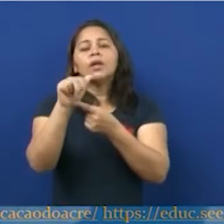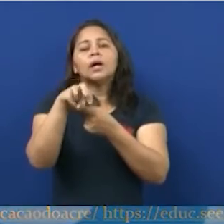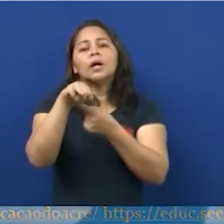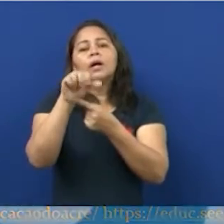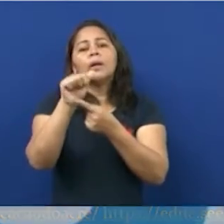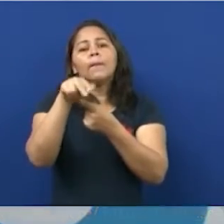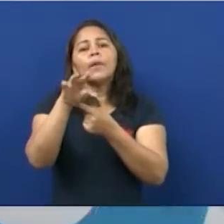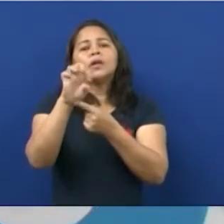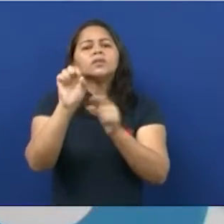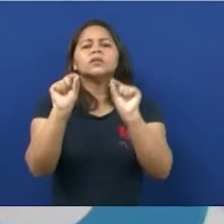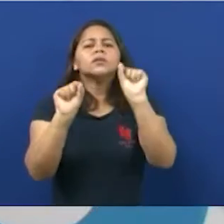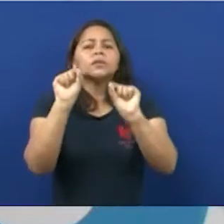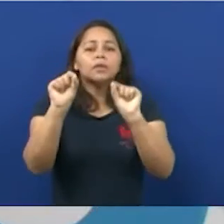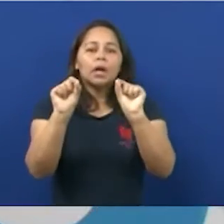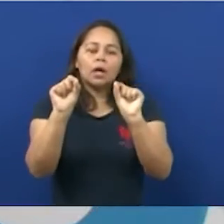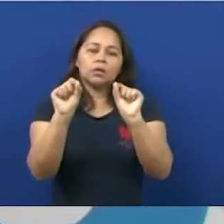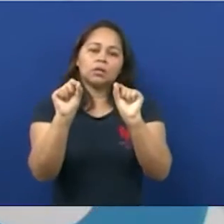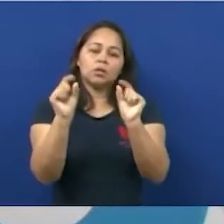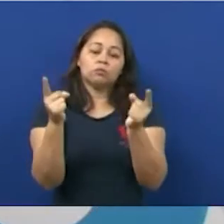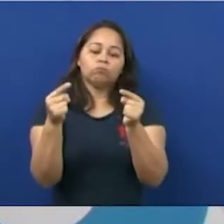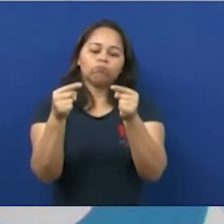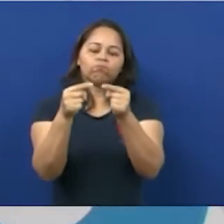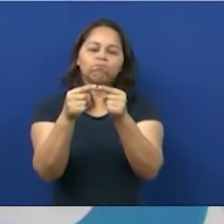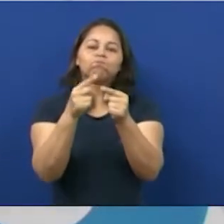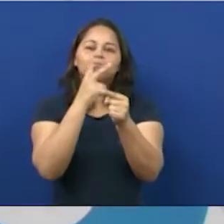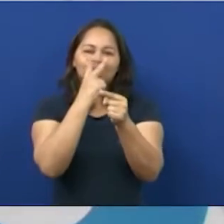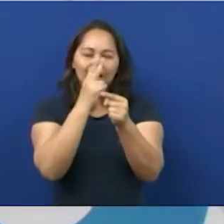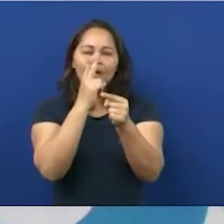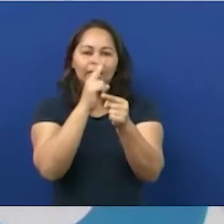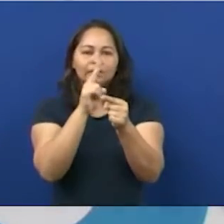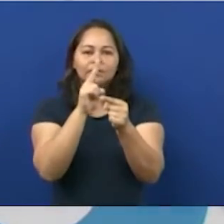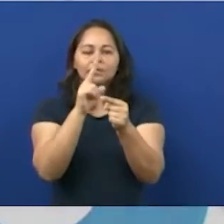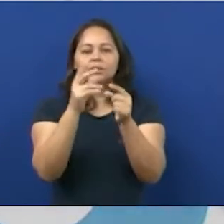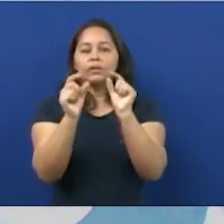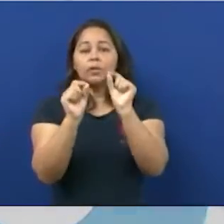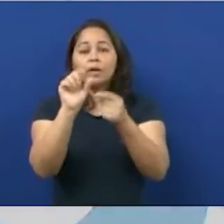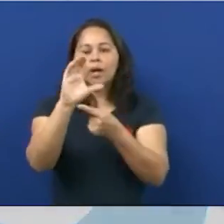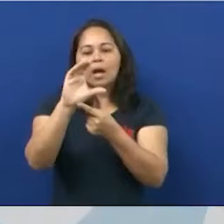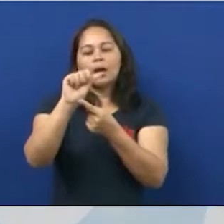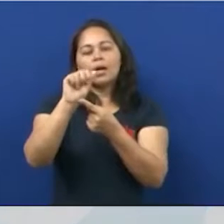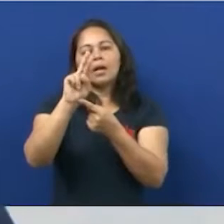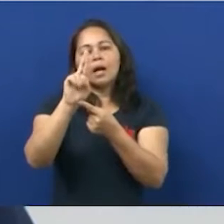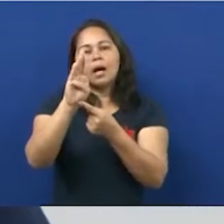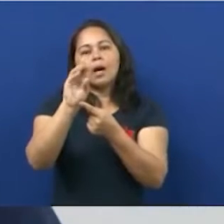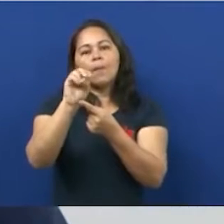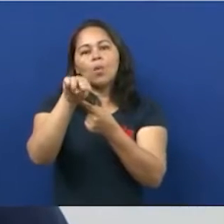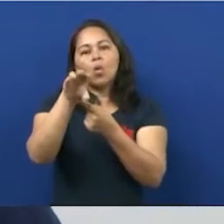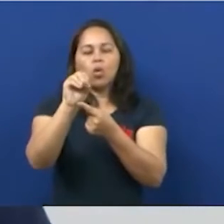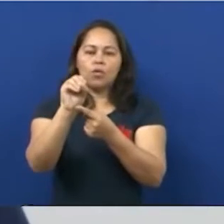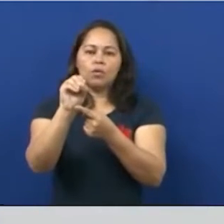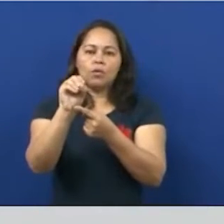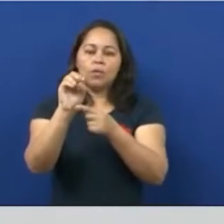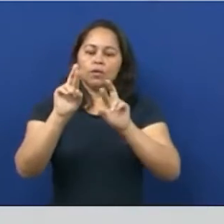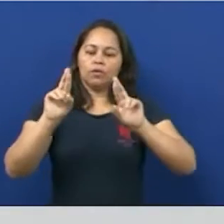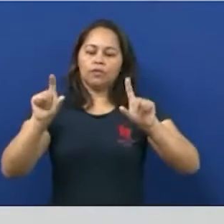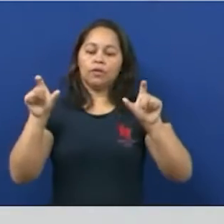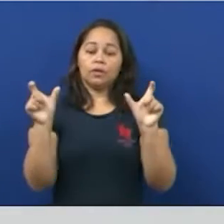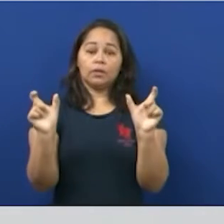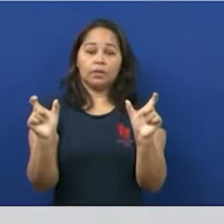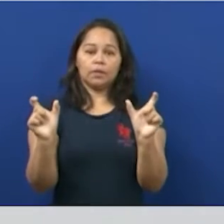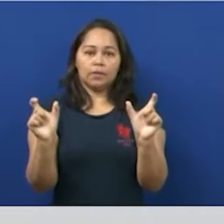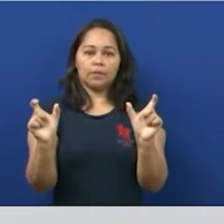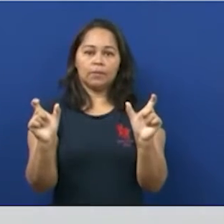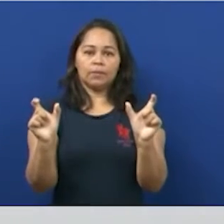de carbono. São estruturas muito parecidas, porém você sabe que a dureza deles ela é muito diferente. Então, as